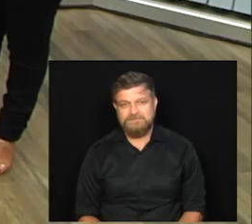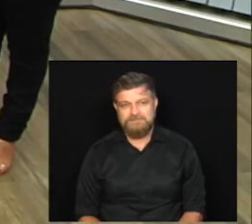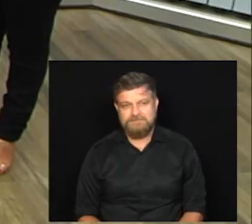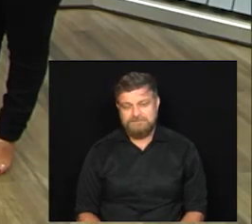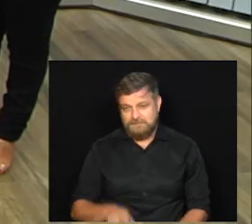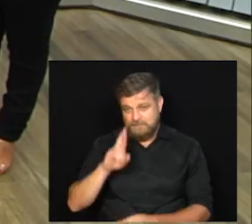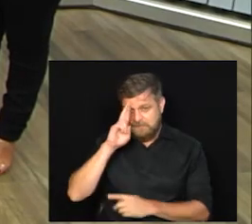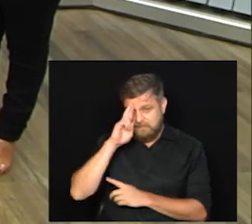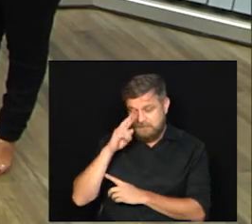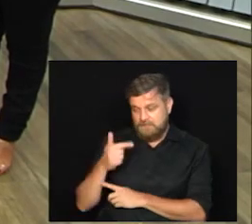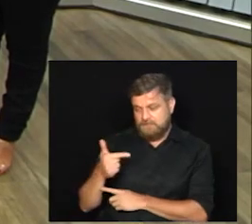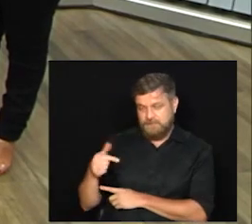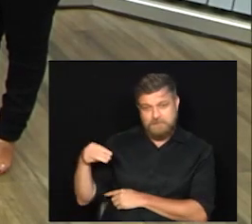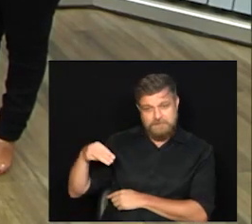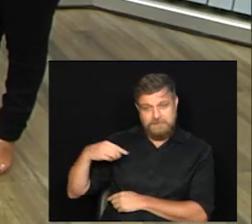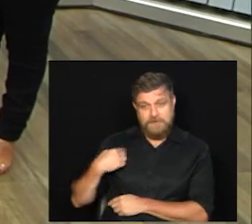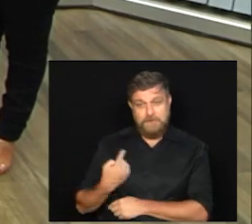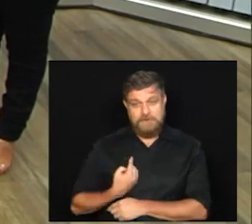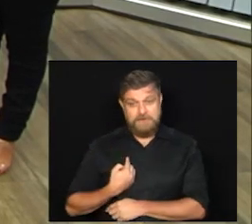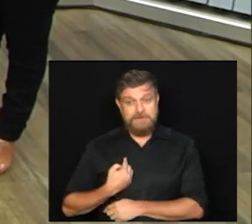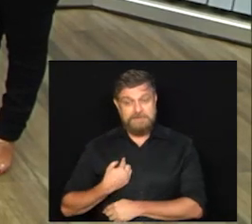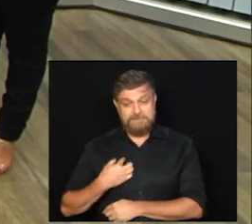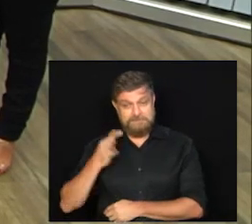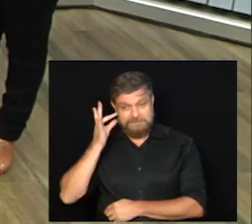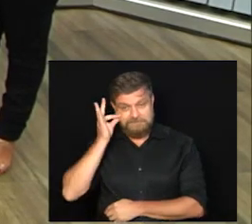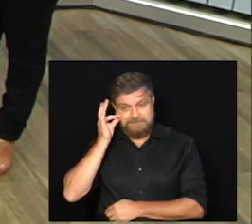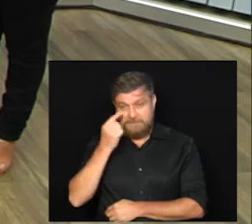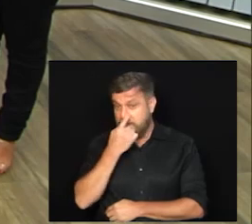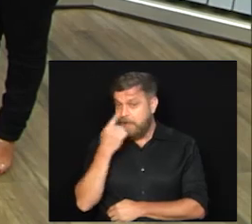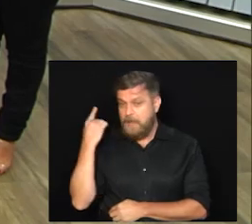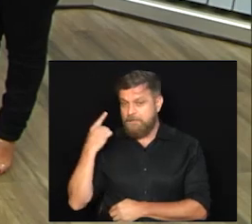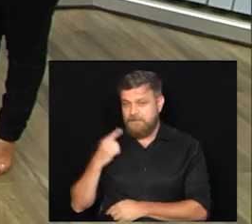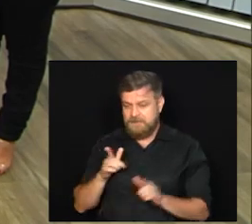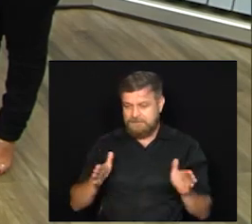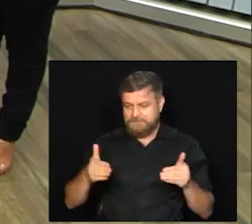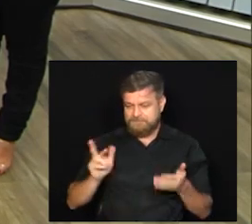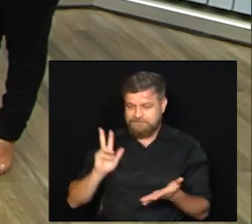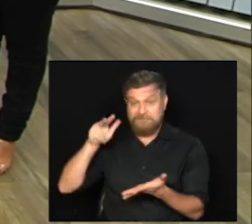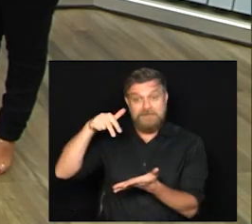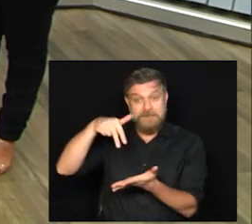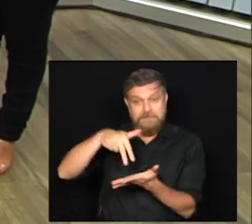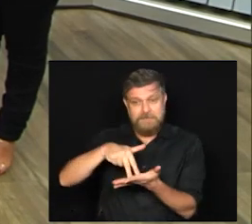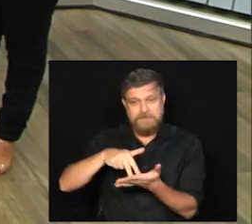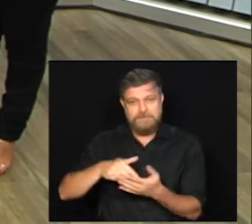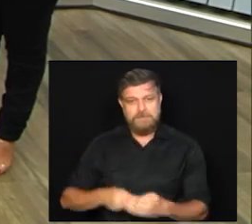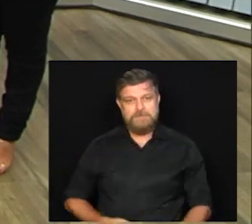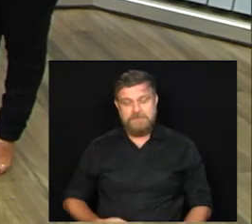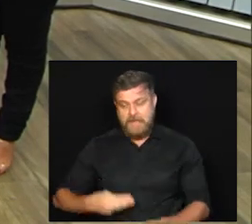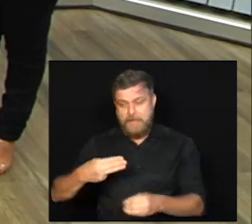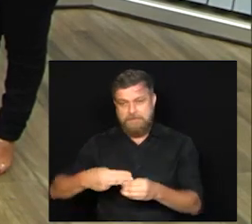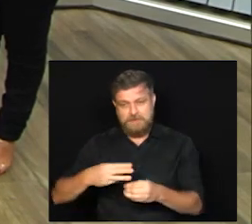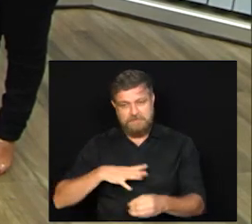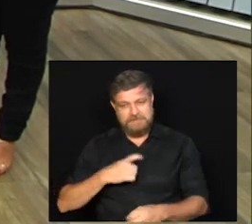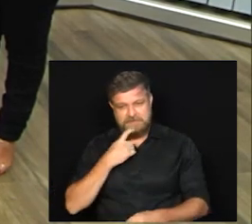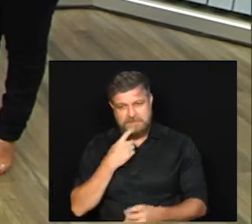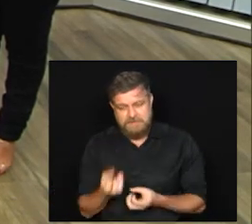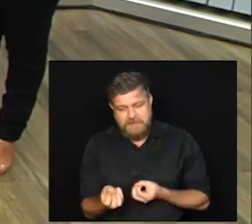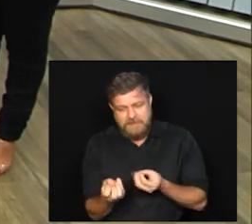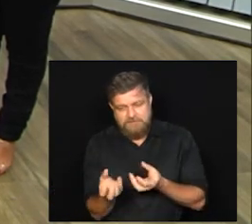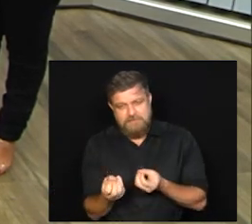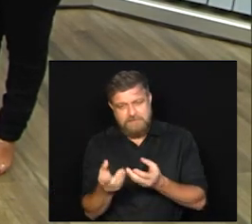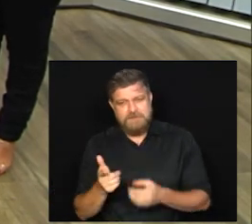Meio-dia e 22, nós estamos ao vivo, Mirna Abreu já nos nossos estúdios, agora com as notícias da metrópole, começando com